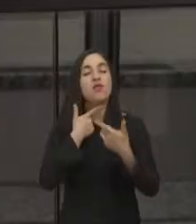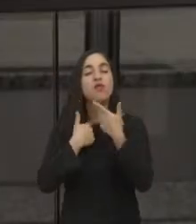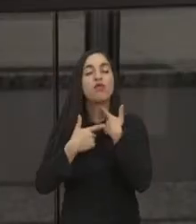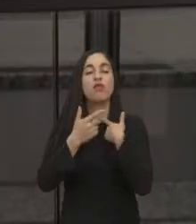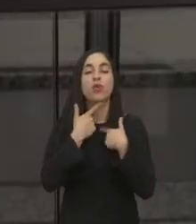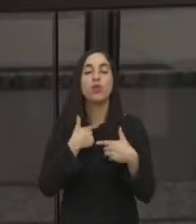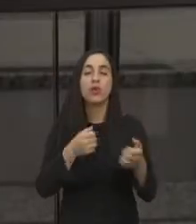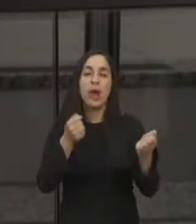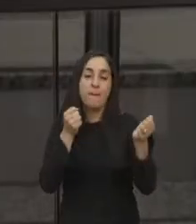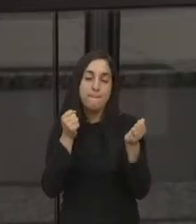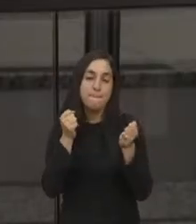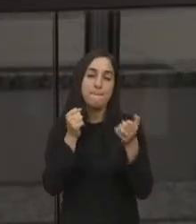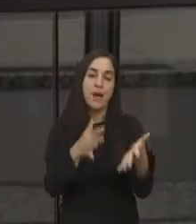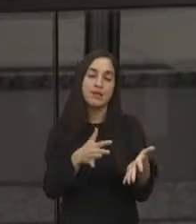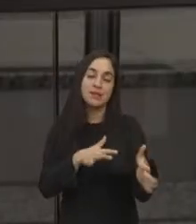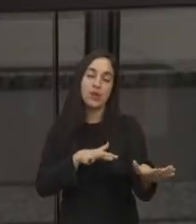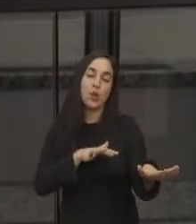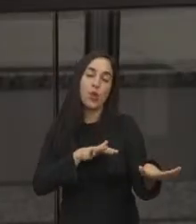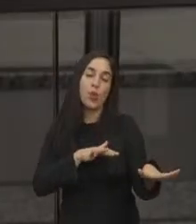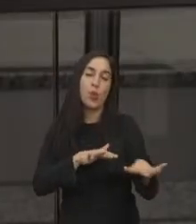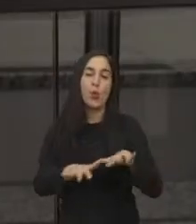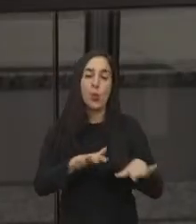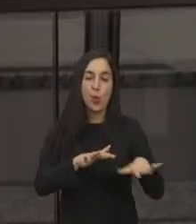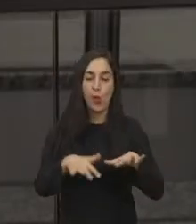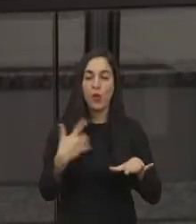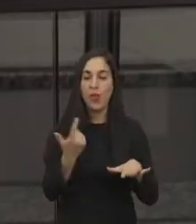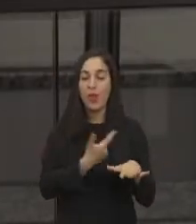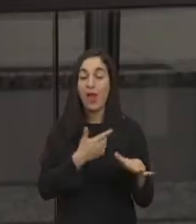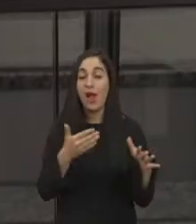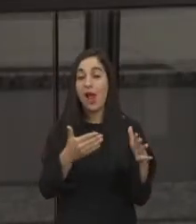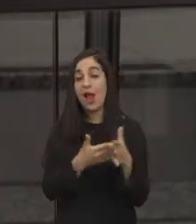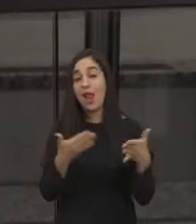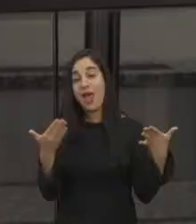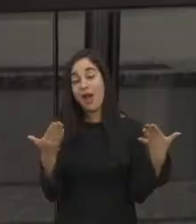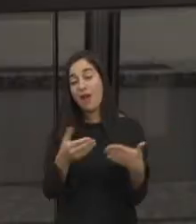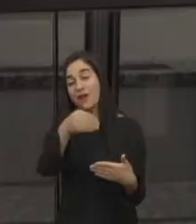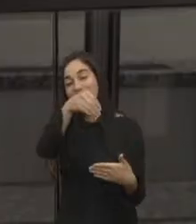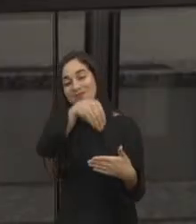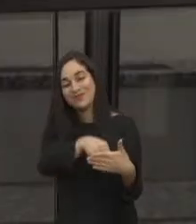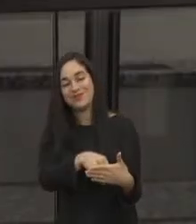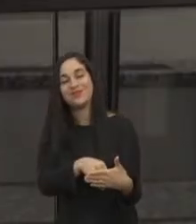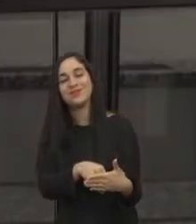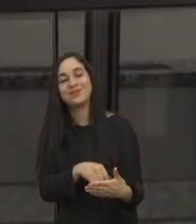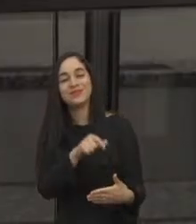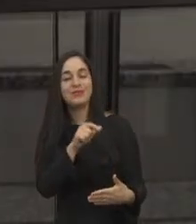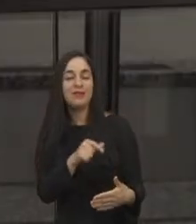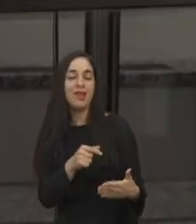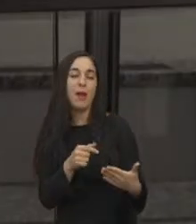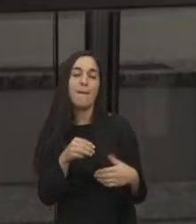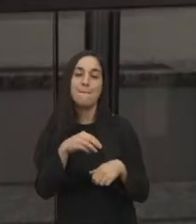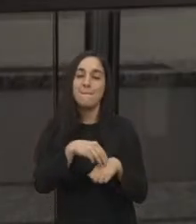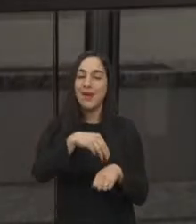uma ação, um movimento, e que a gente está nele até hoje. Essa construção do mestrado, ela